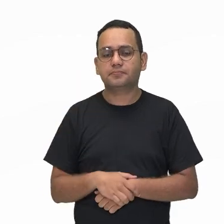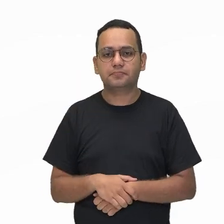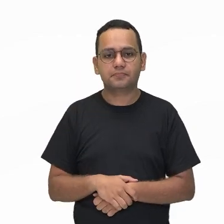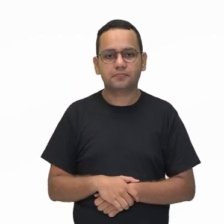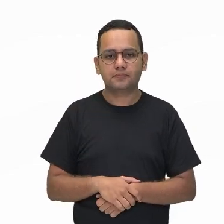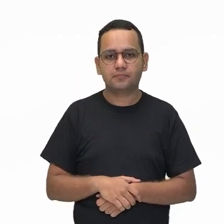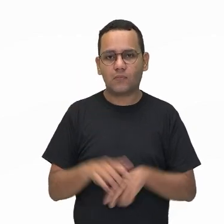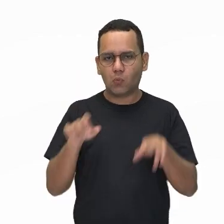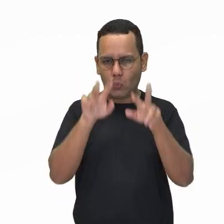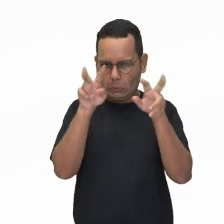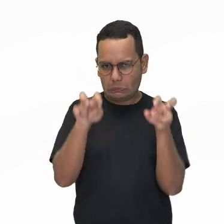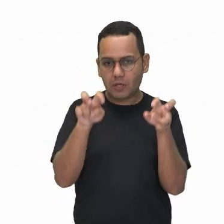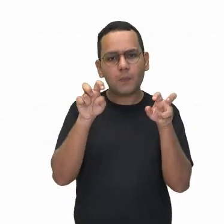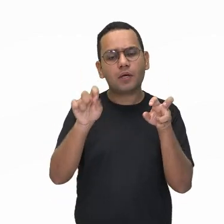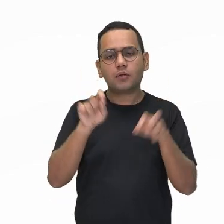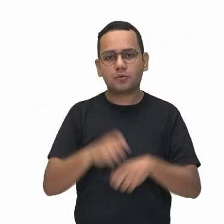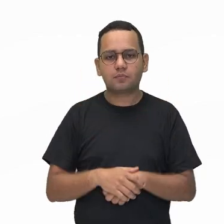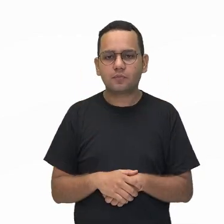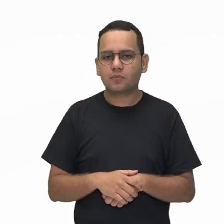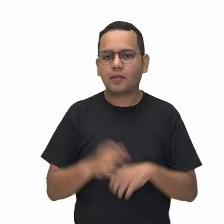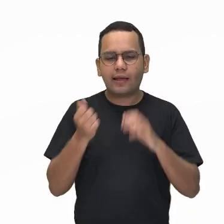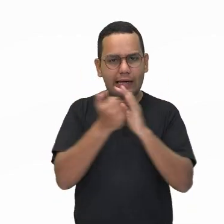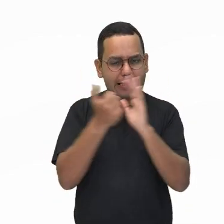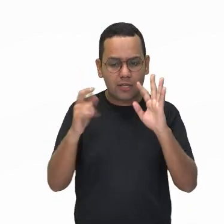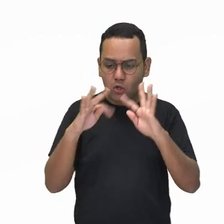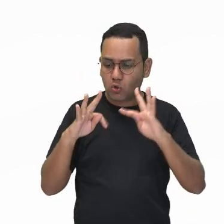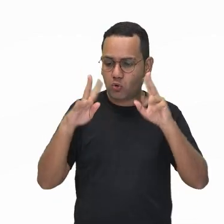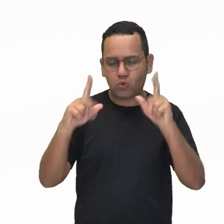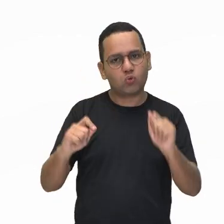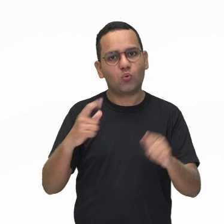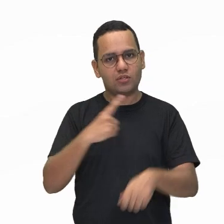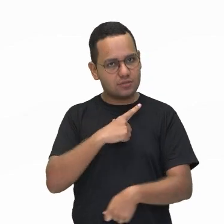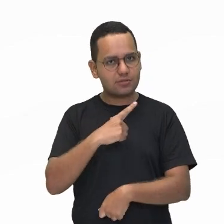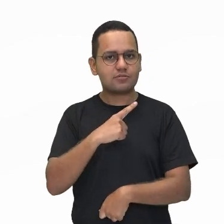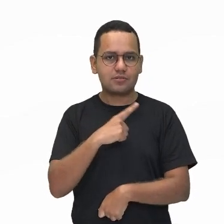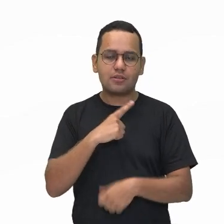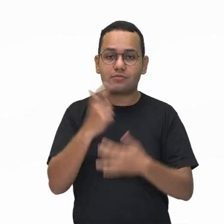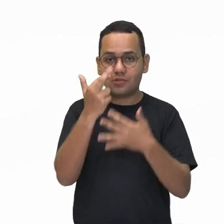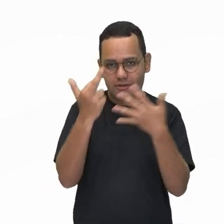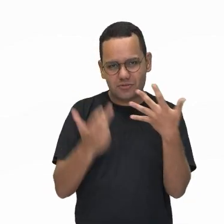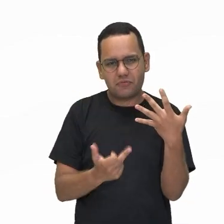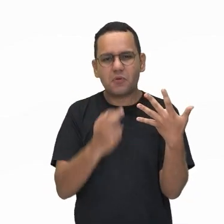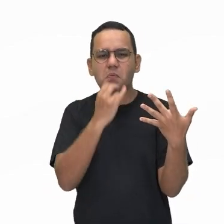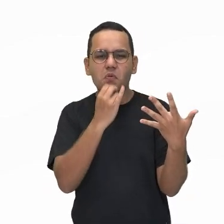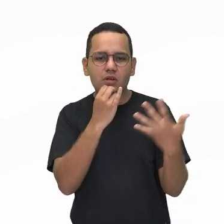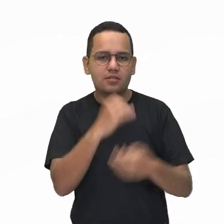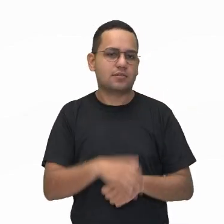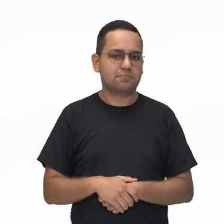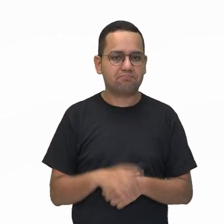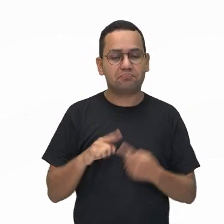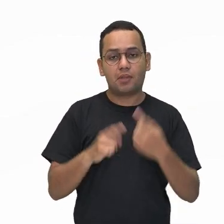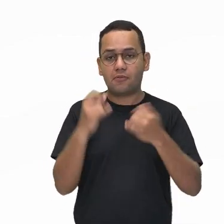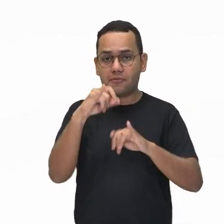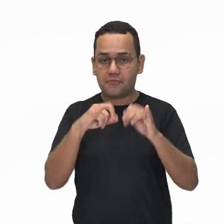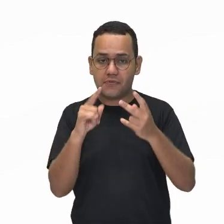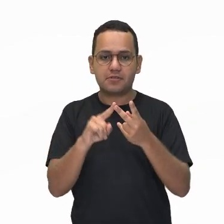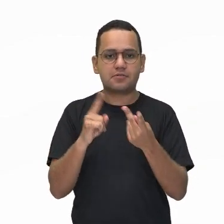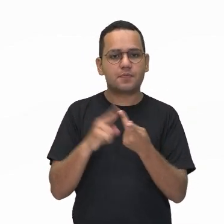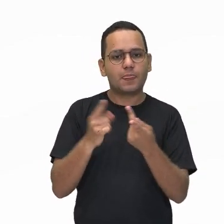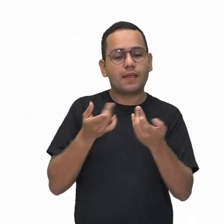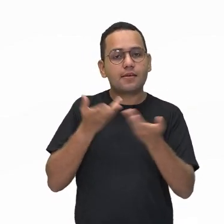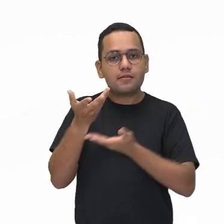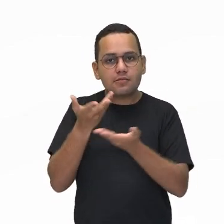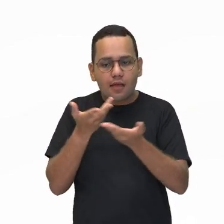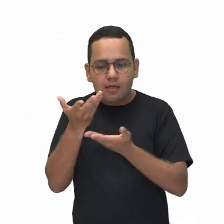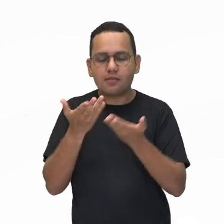todos os elementos e processos biológicos, químicos e físicos que